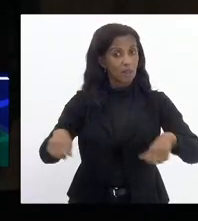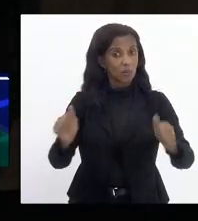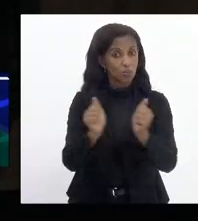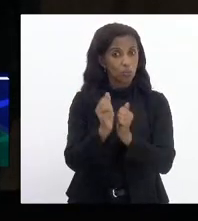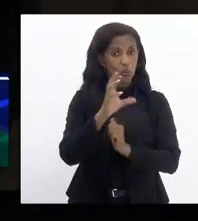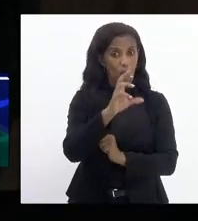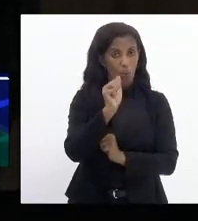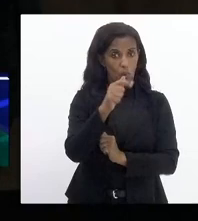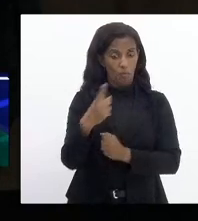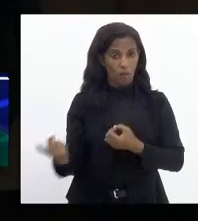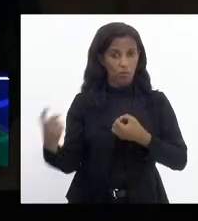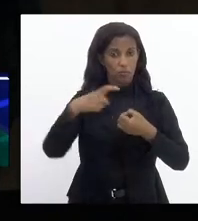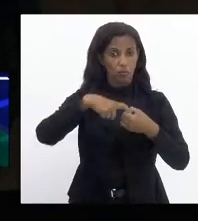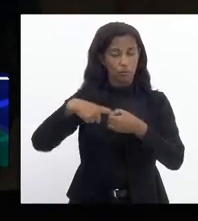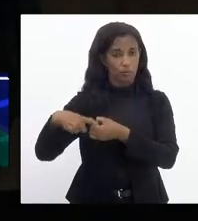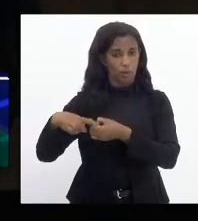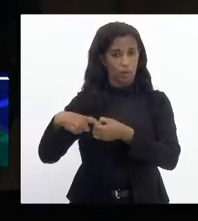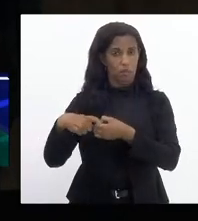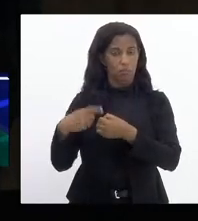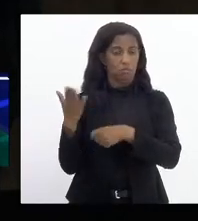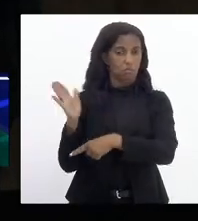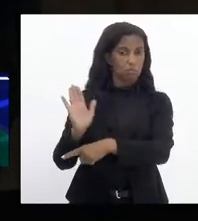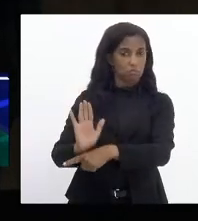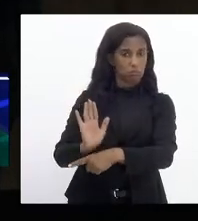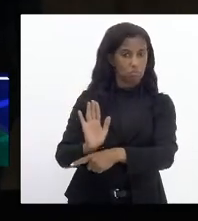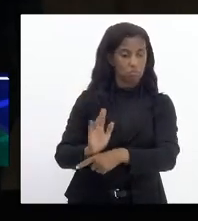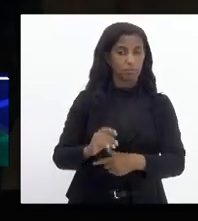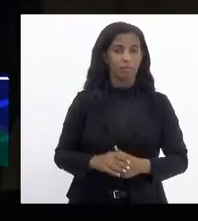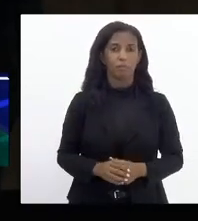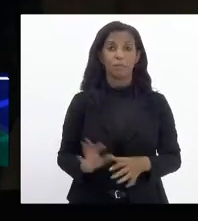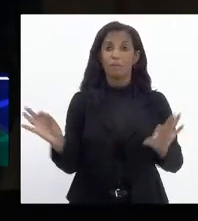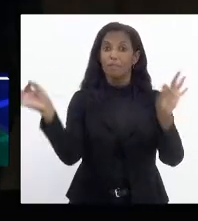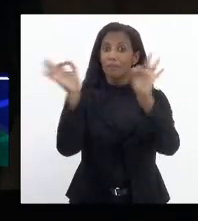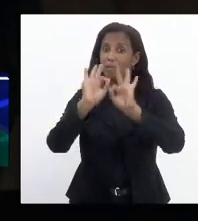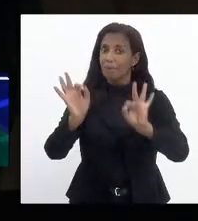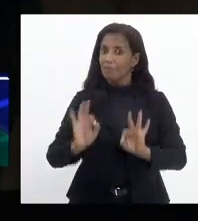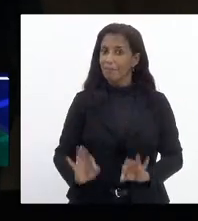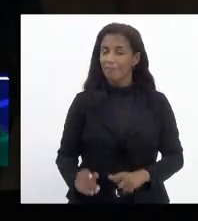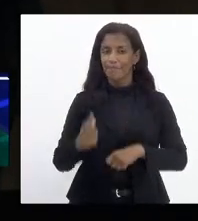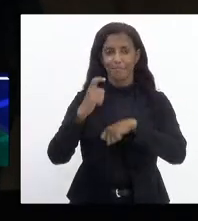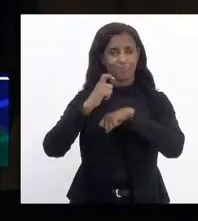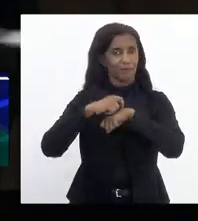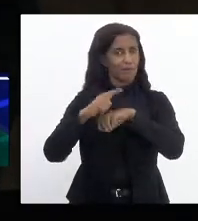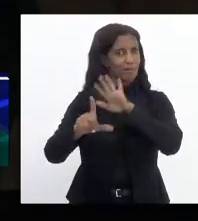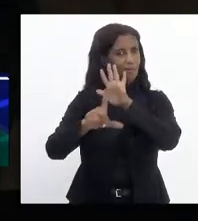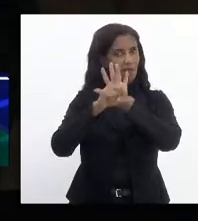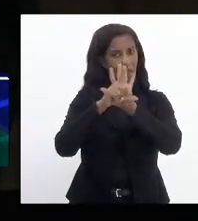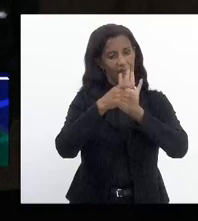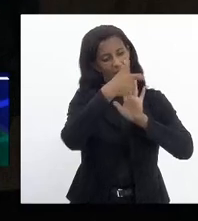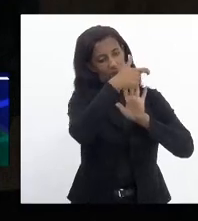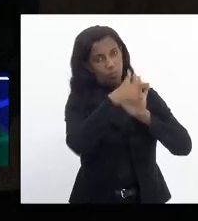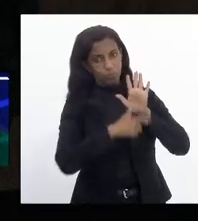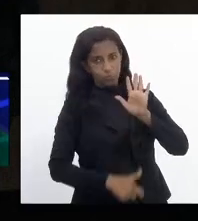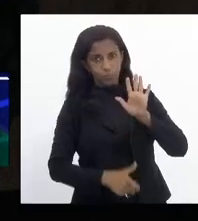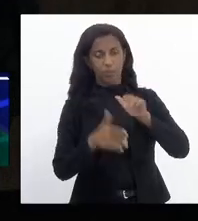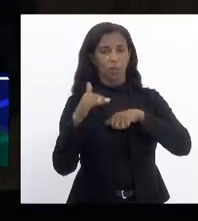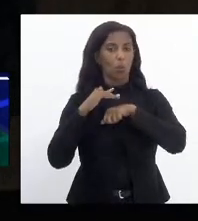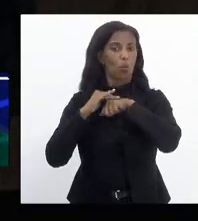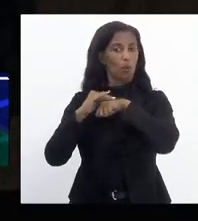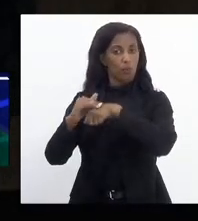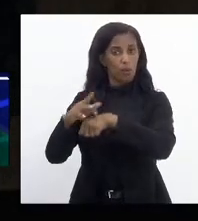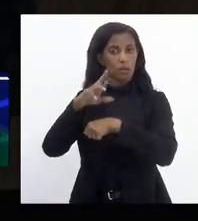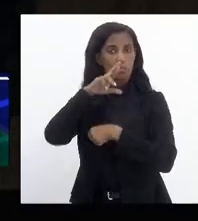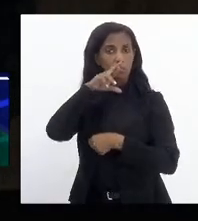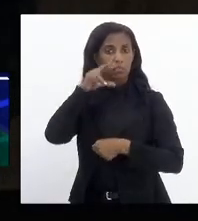propor convênio para a implementação das medidas indicadas. Em nenhum momento na presente lei, em conversa com o autor,